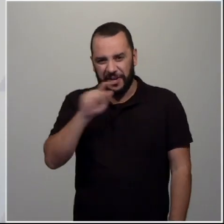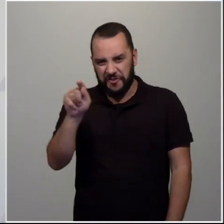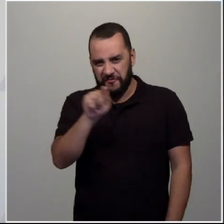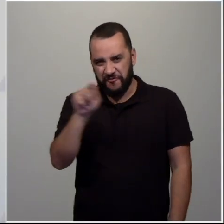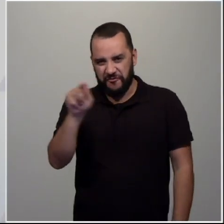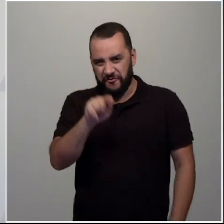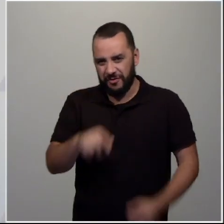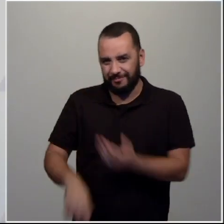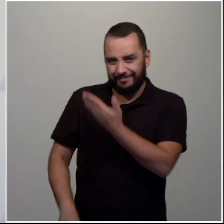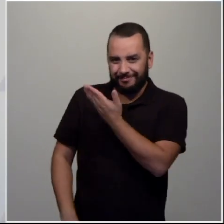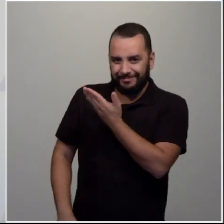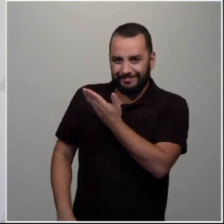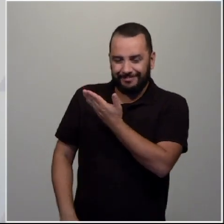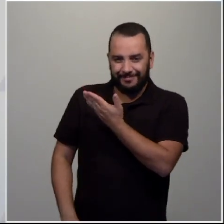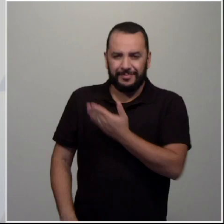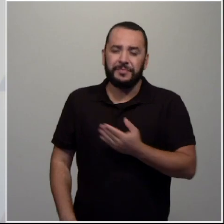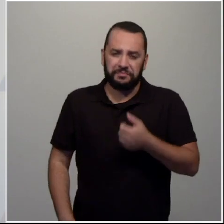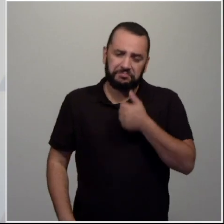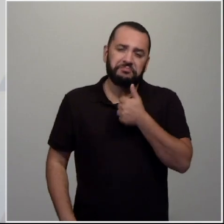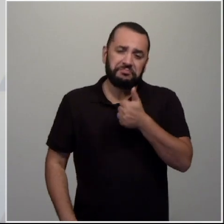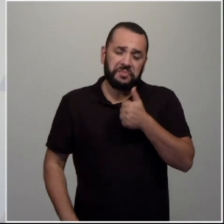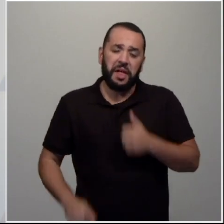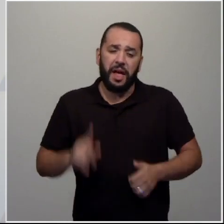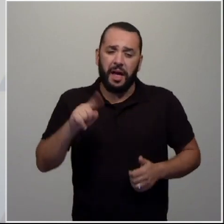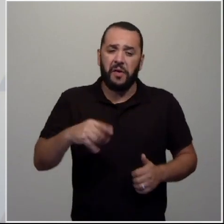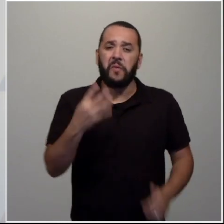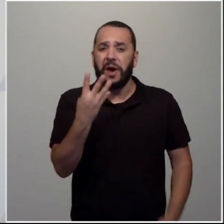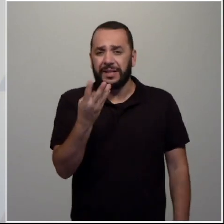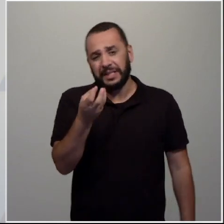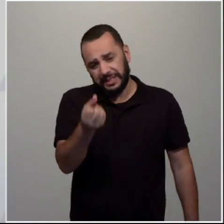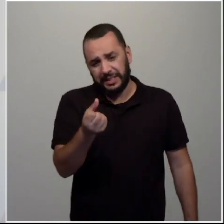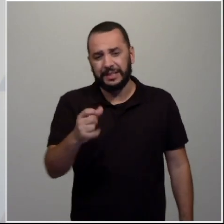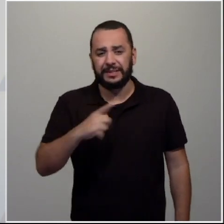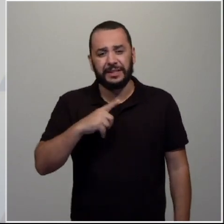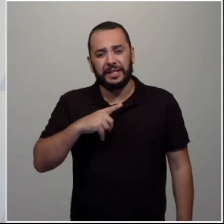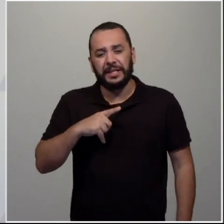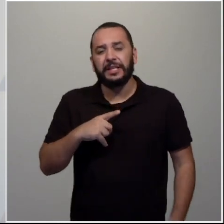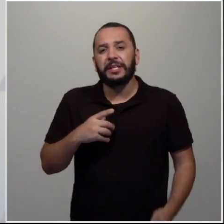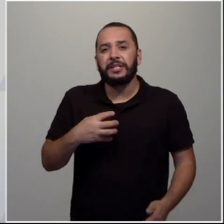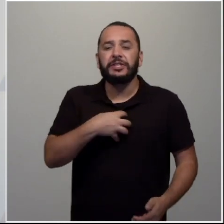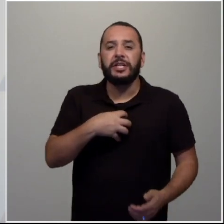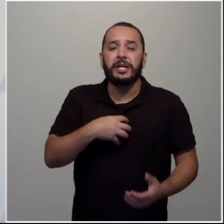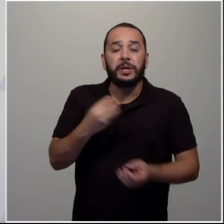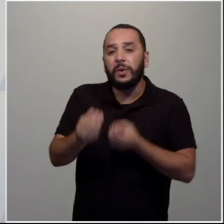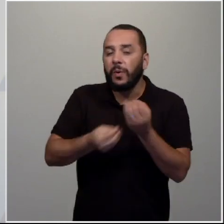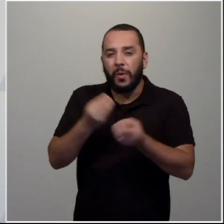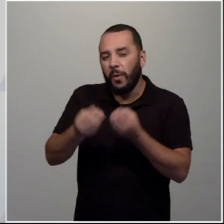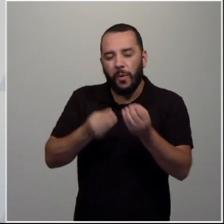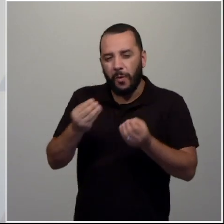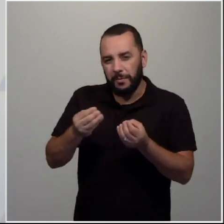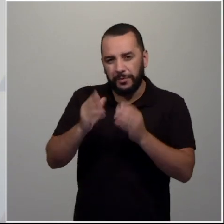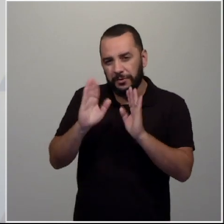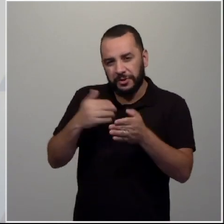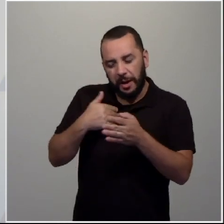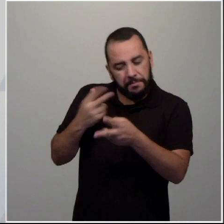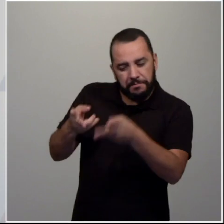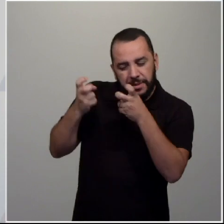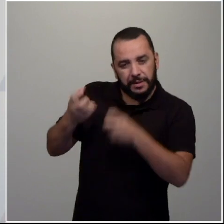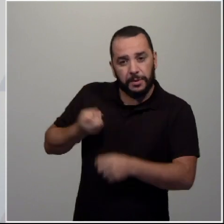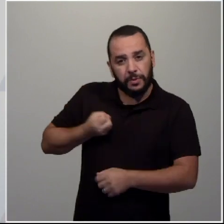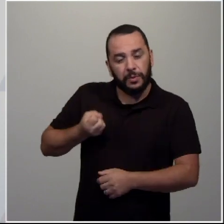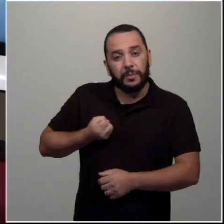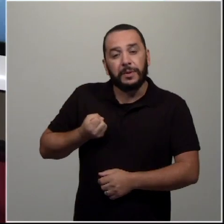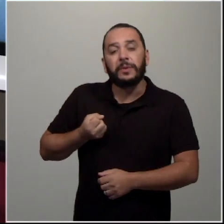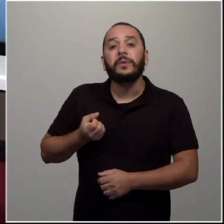ele tudo bem ele é o 46 né a gente tem aqui uma maneira de de explorar a ti os números que